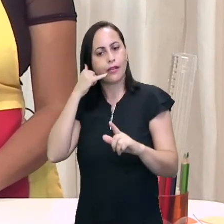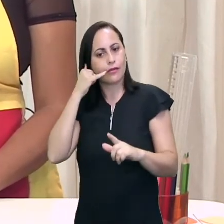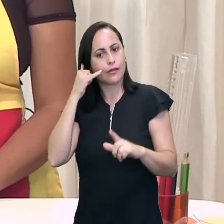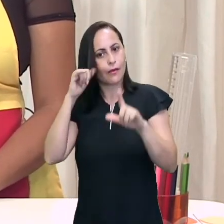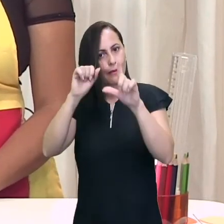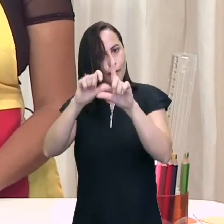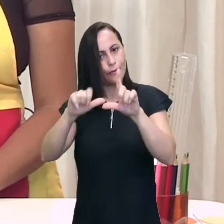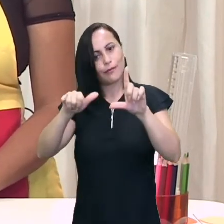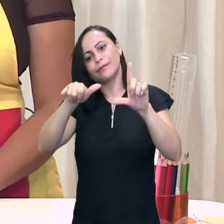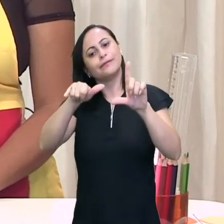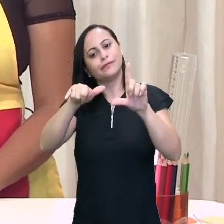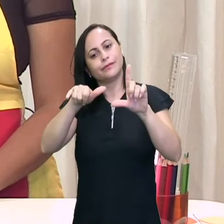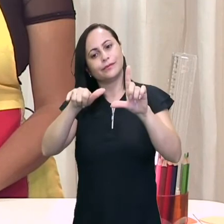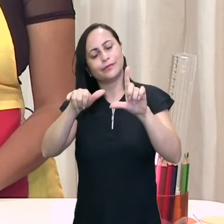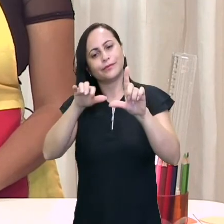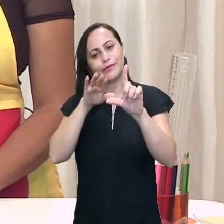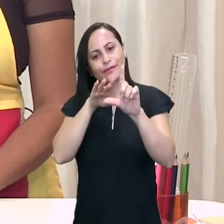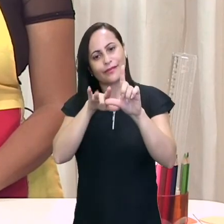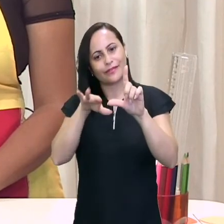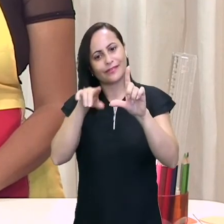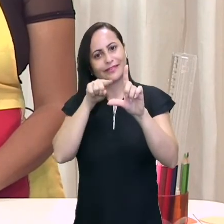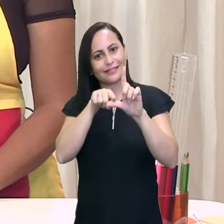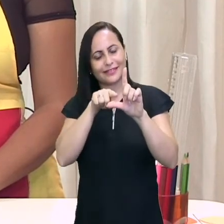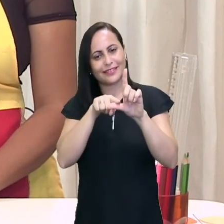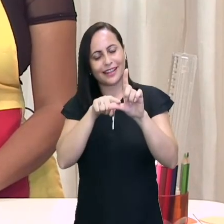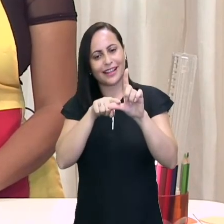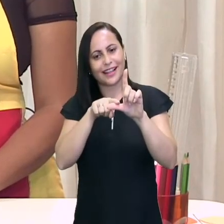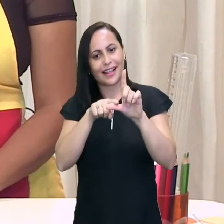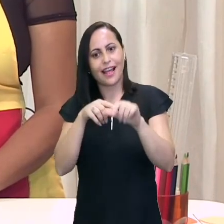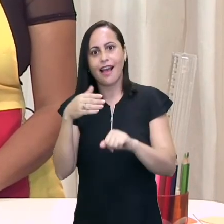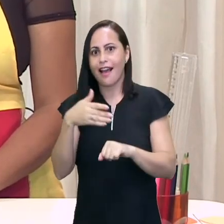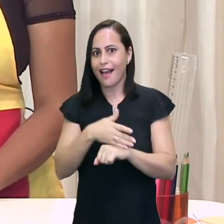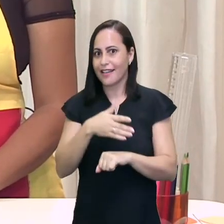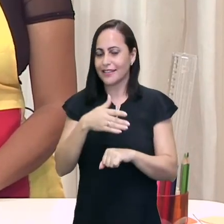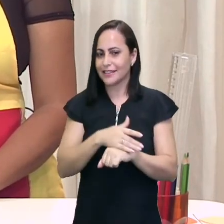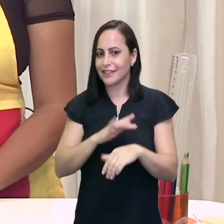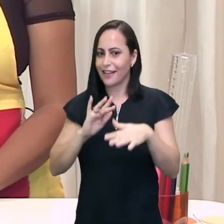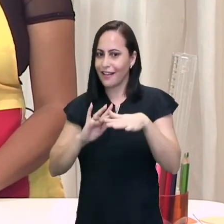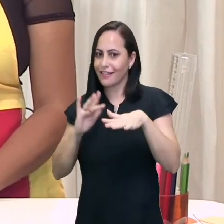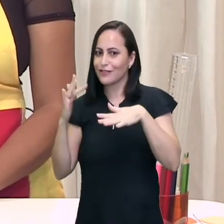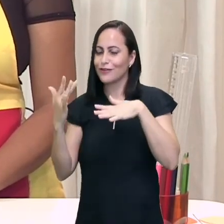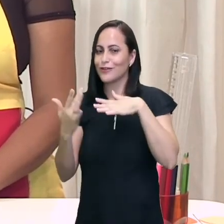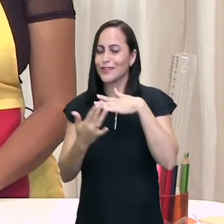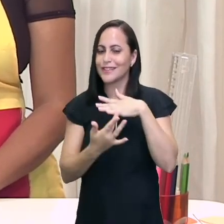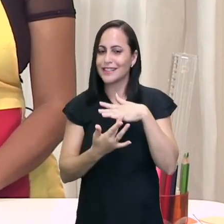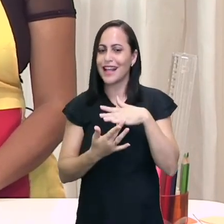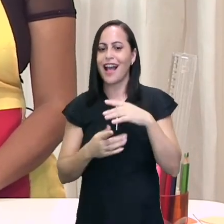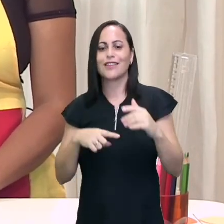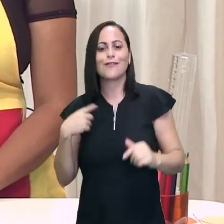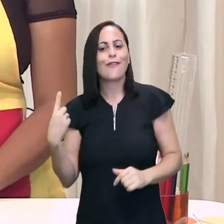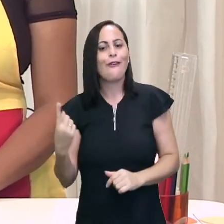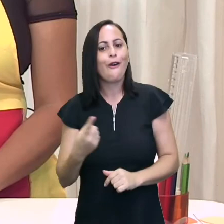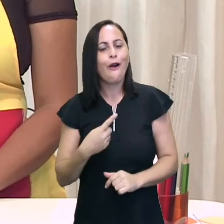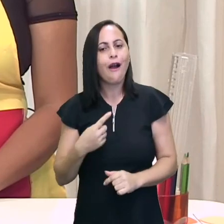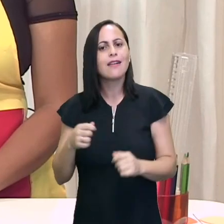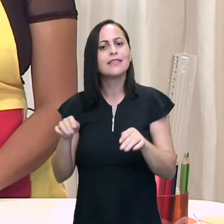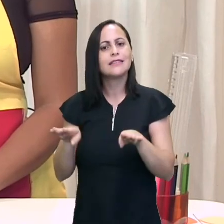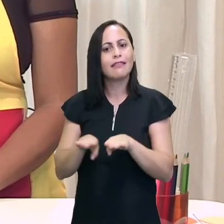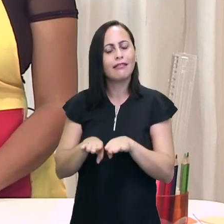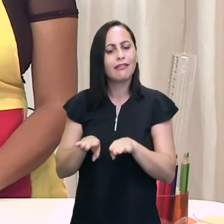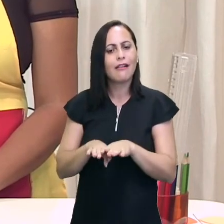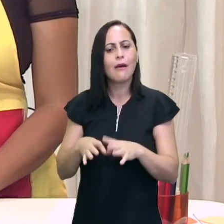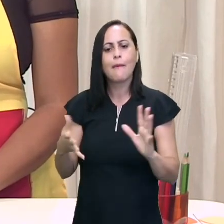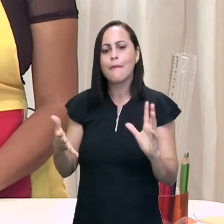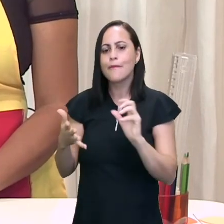celular na imagem que aparece no canto da tela. Acesse as nossas redes sociais e se inscreva em nosso canal